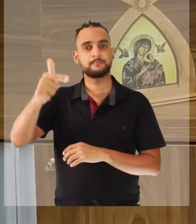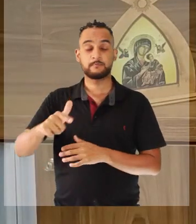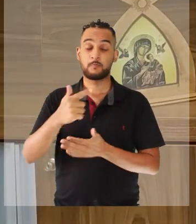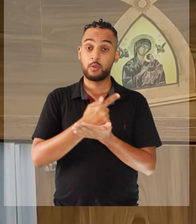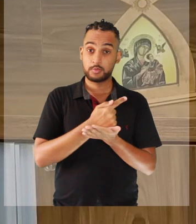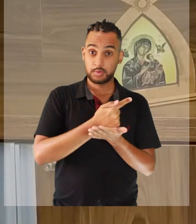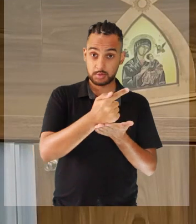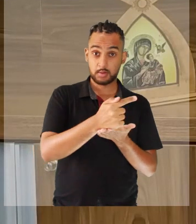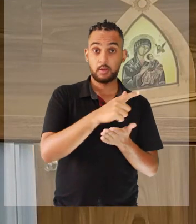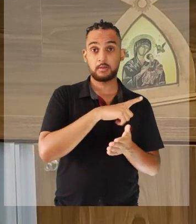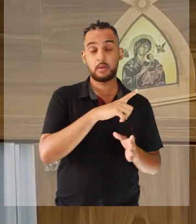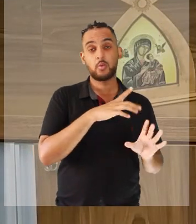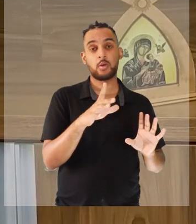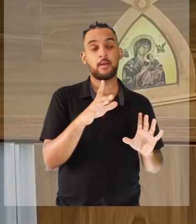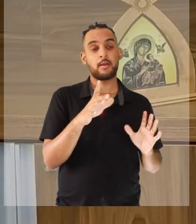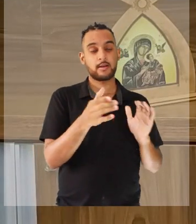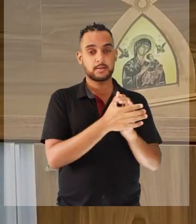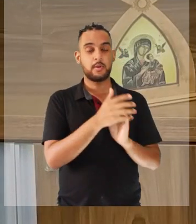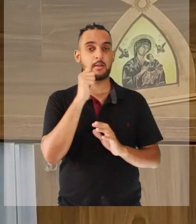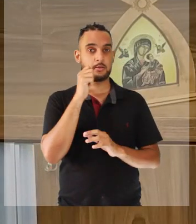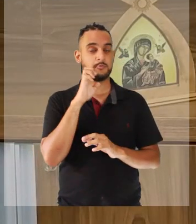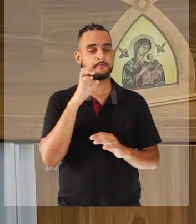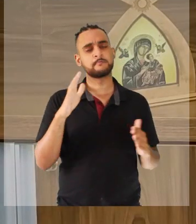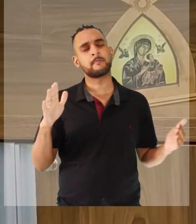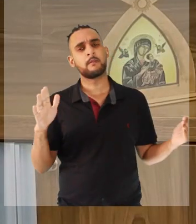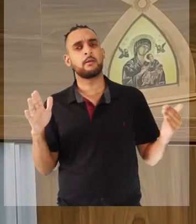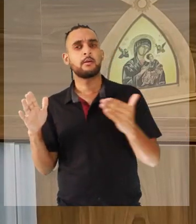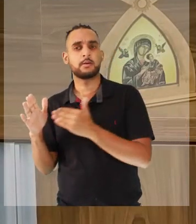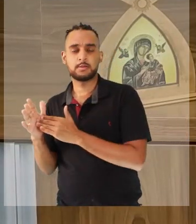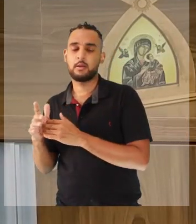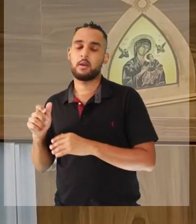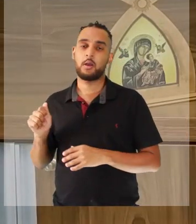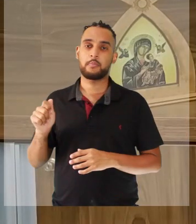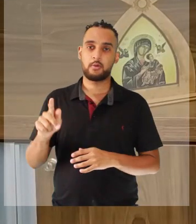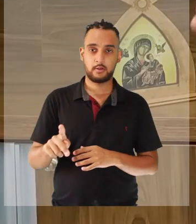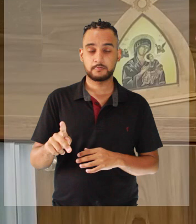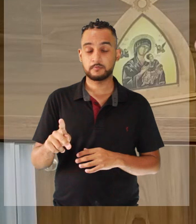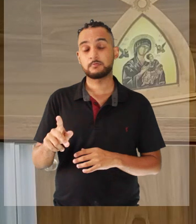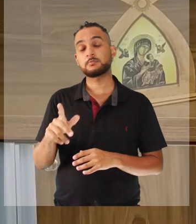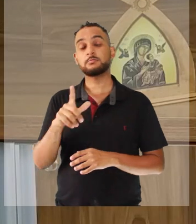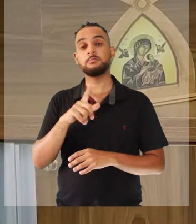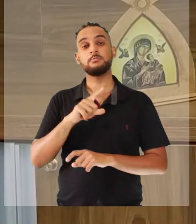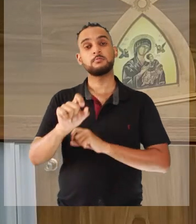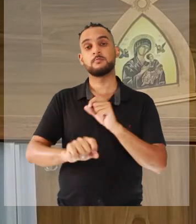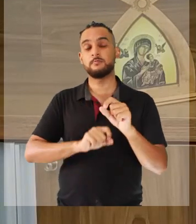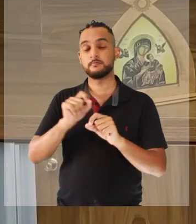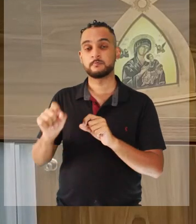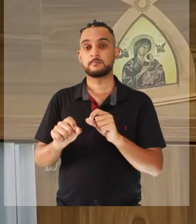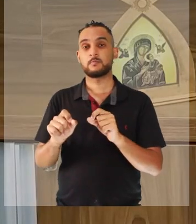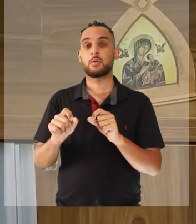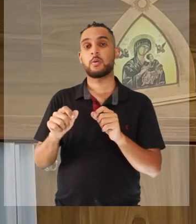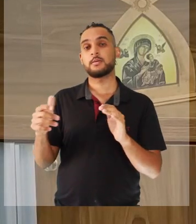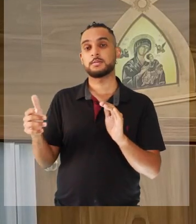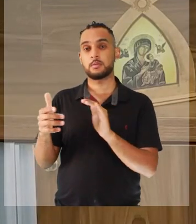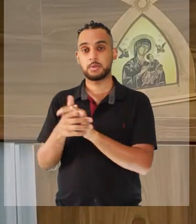por matrimônio. Desde Gênesis, com a união entre Adão e Eva, até os últimos capítulos do Apocalipse, com